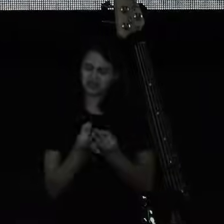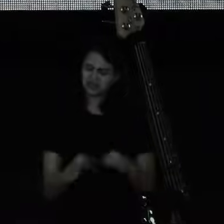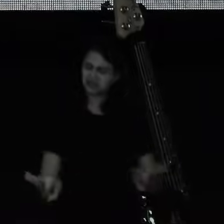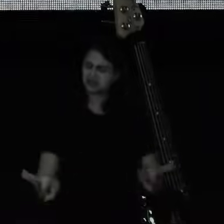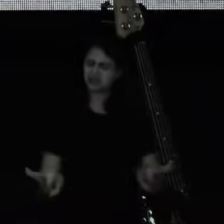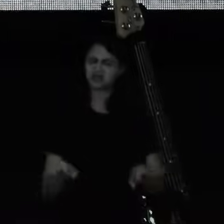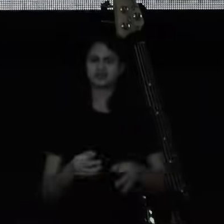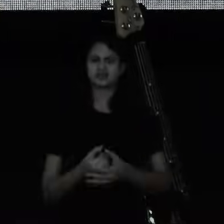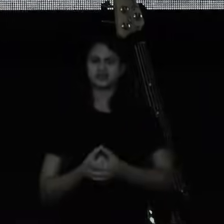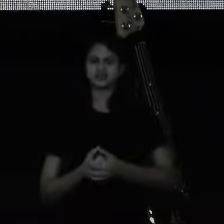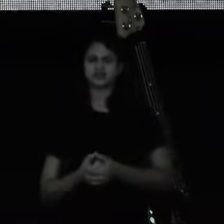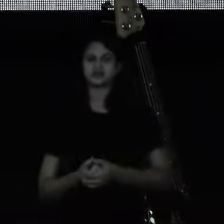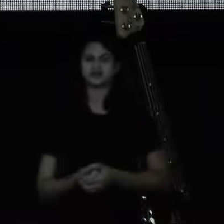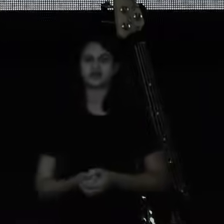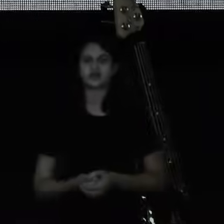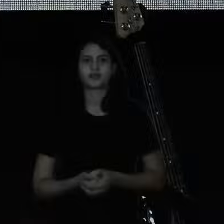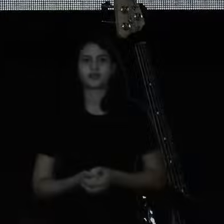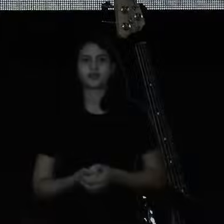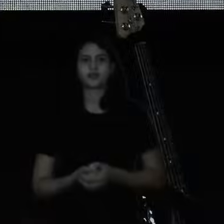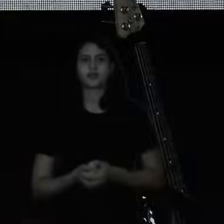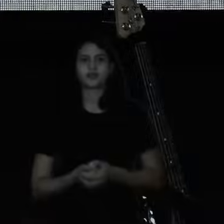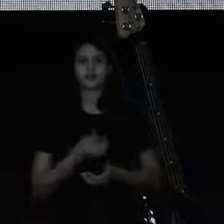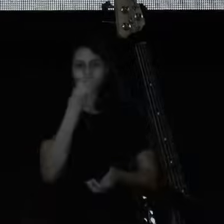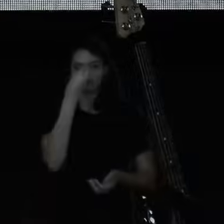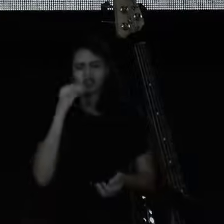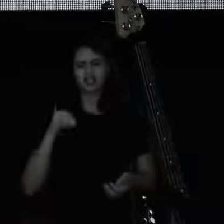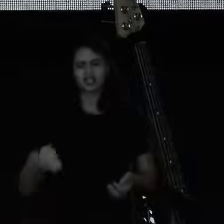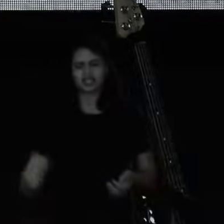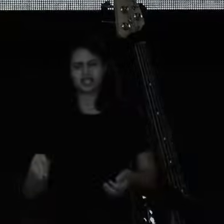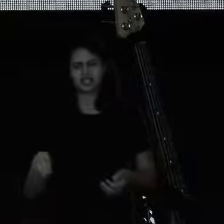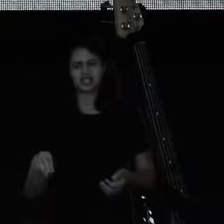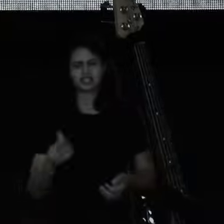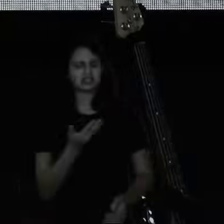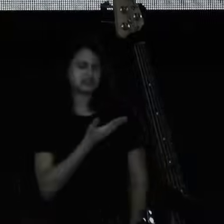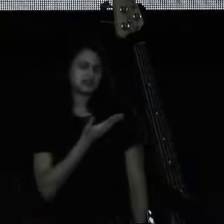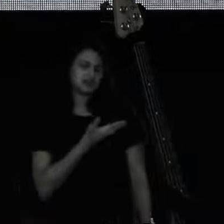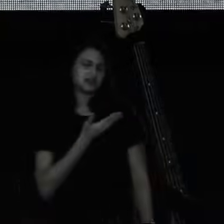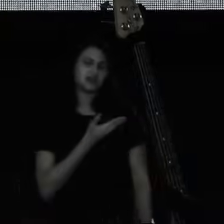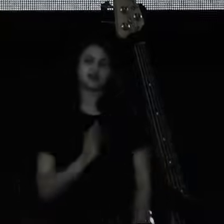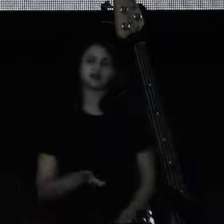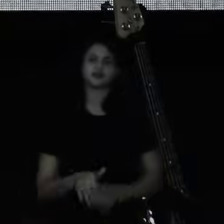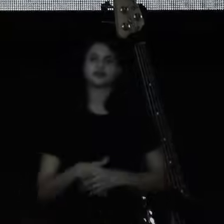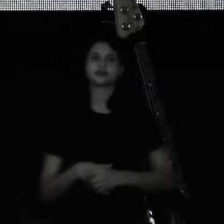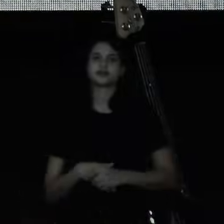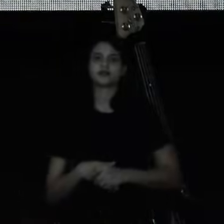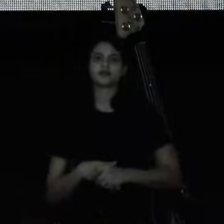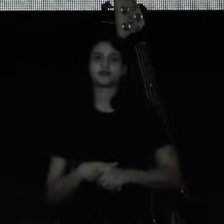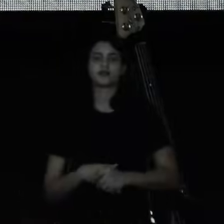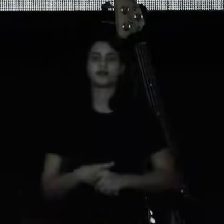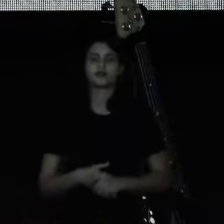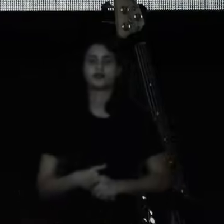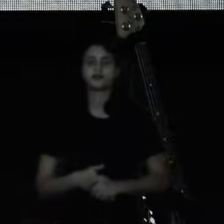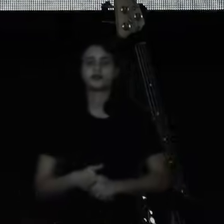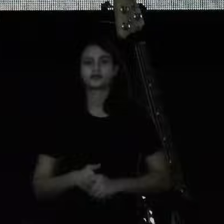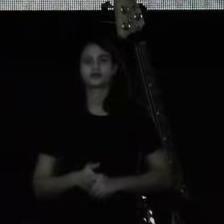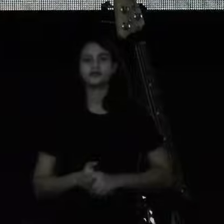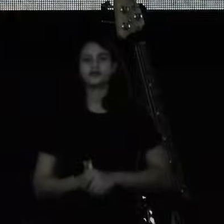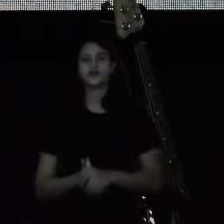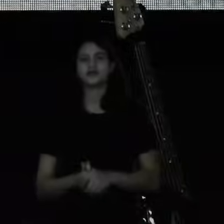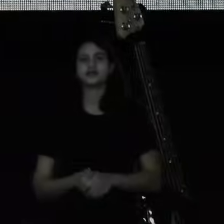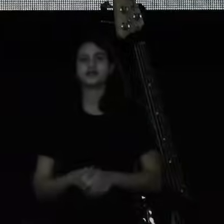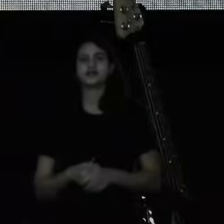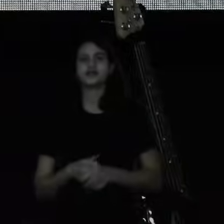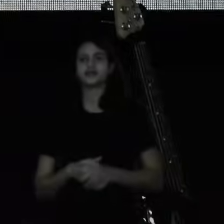rejeição de colegas. Eu vou dizer uma coisa, existem várias outras causas. Isso traz muitas consequências.